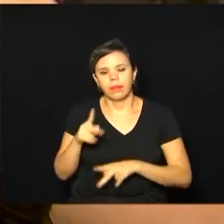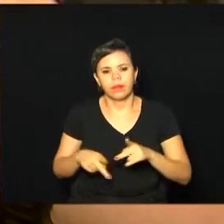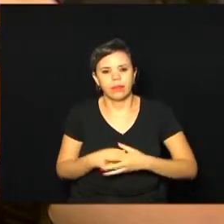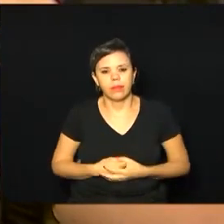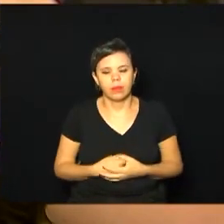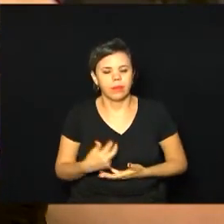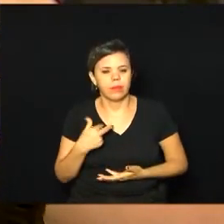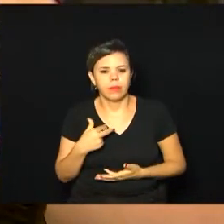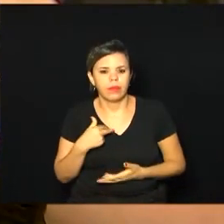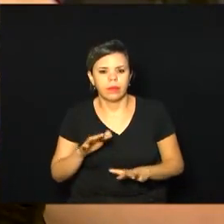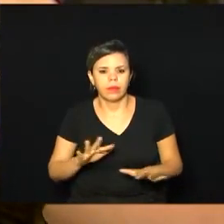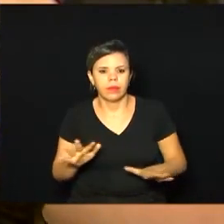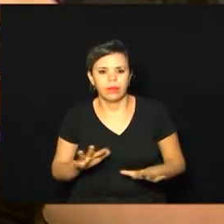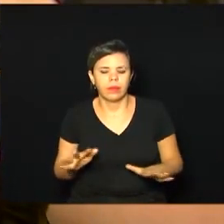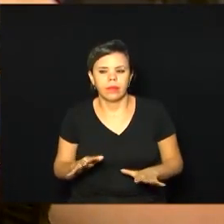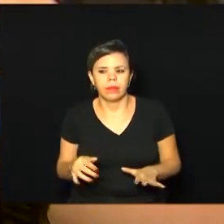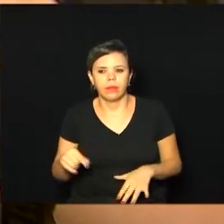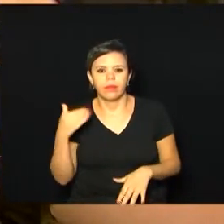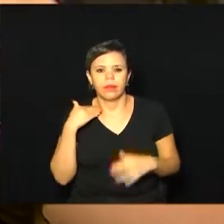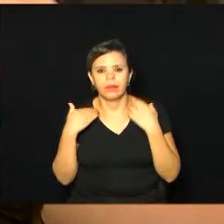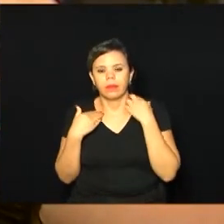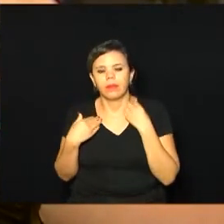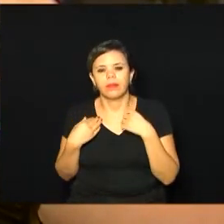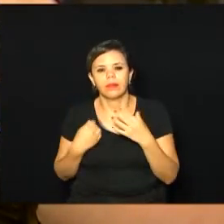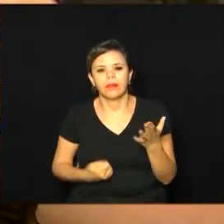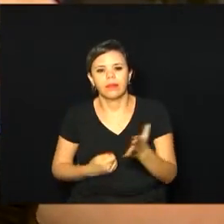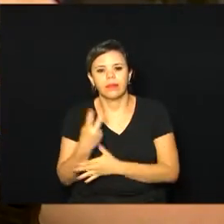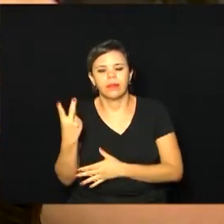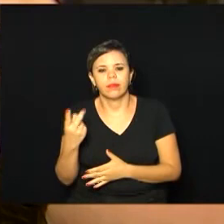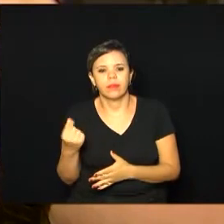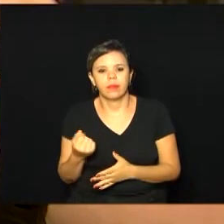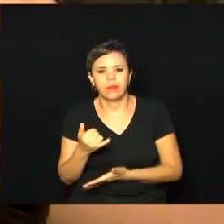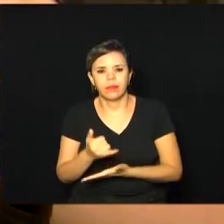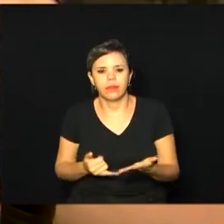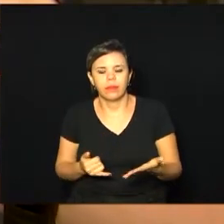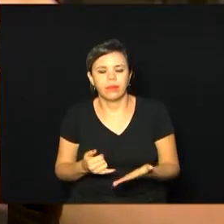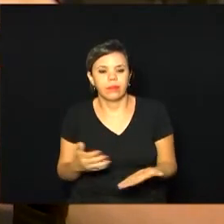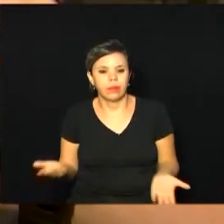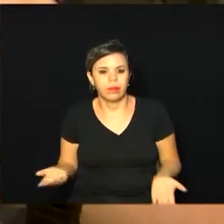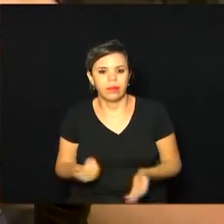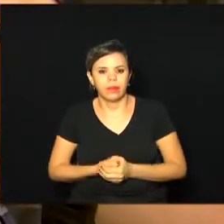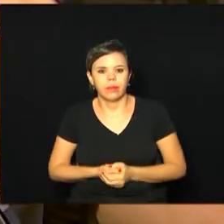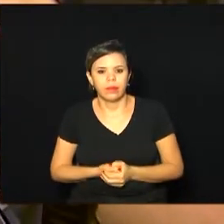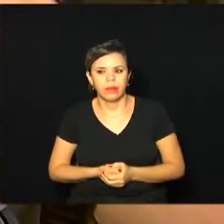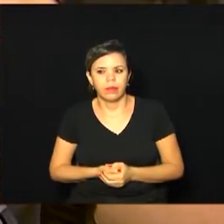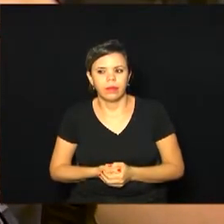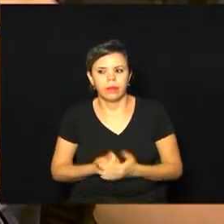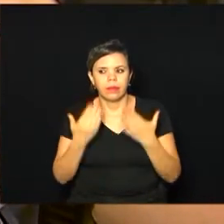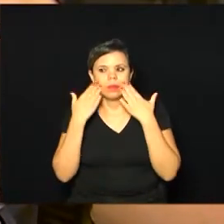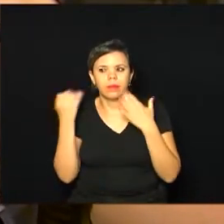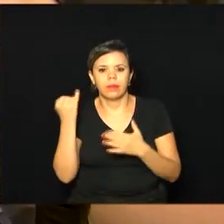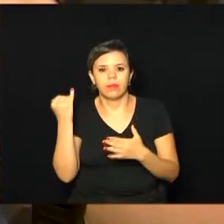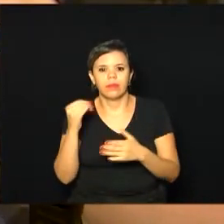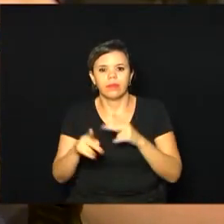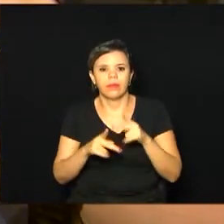não tem condução, ela tem que ir no banco credenciado para pagar uma taxa ou um imposto, né? E essa transparência é muito importante